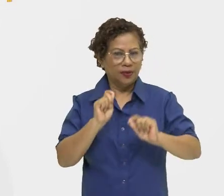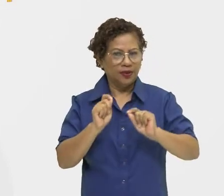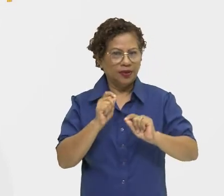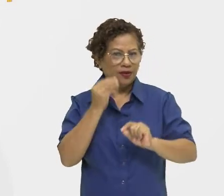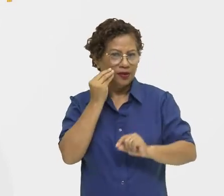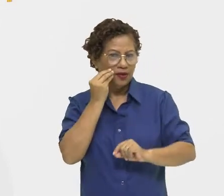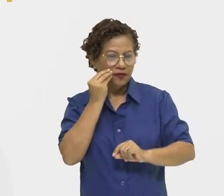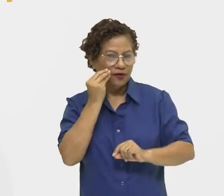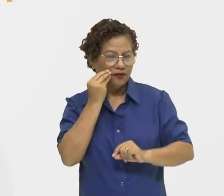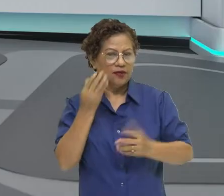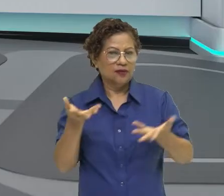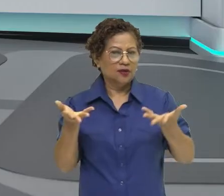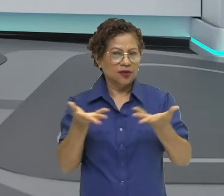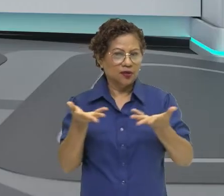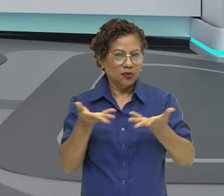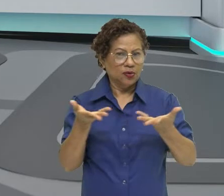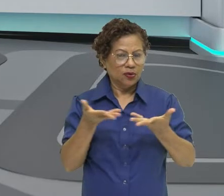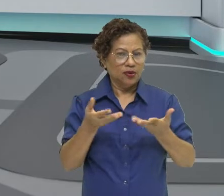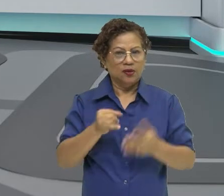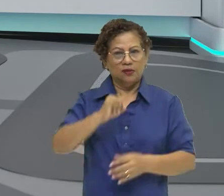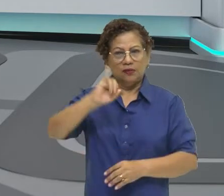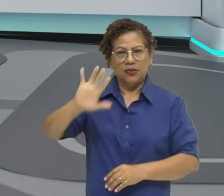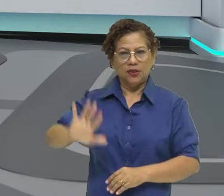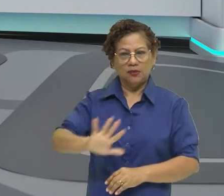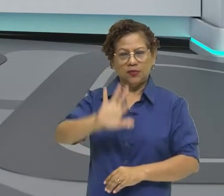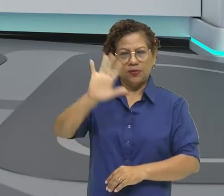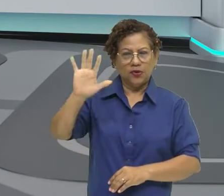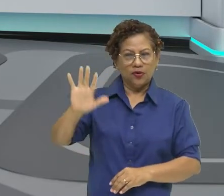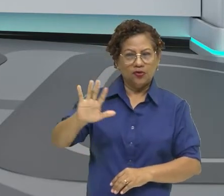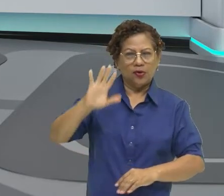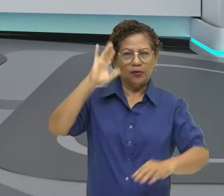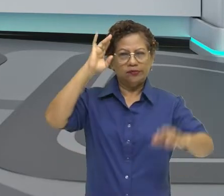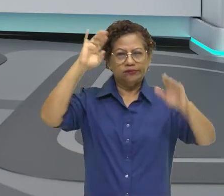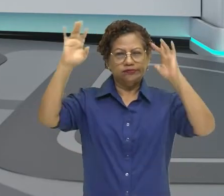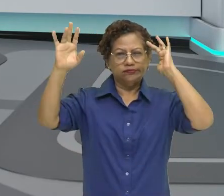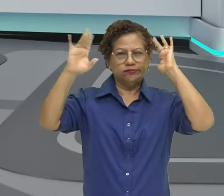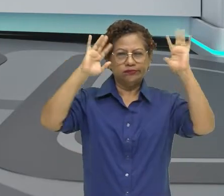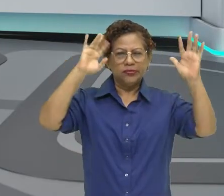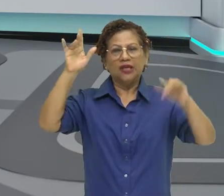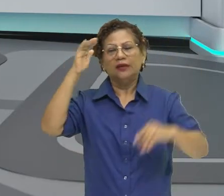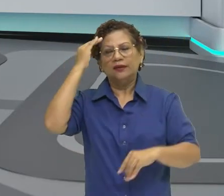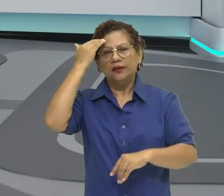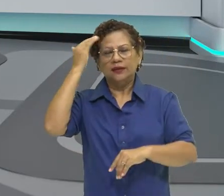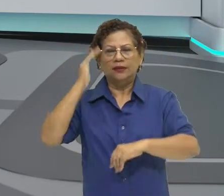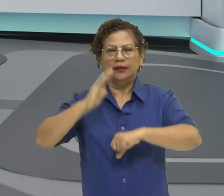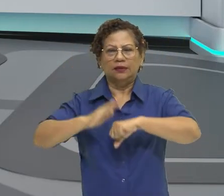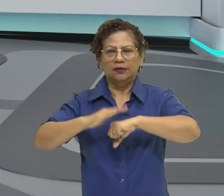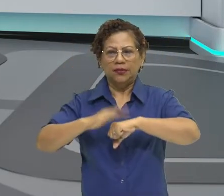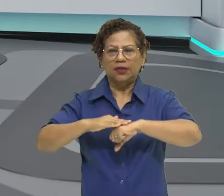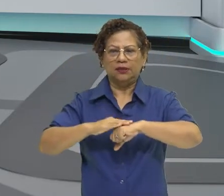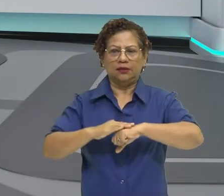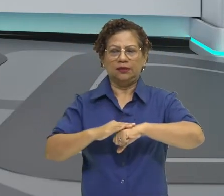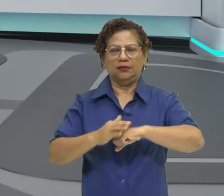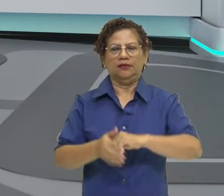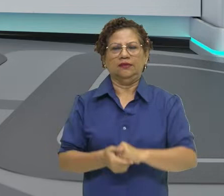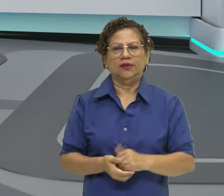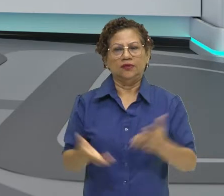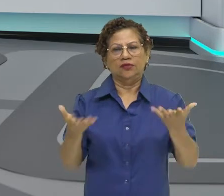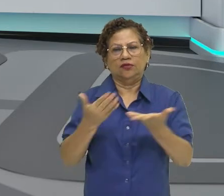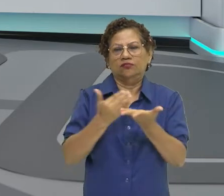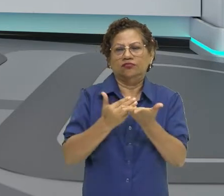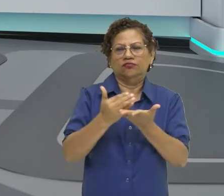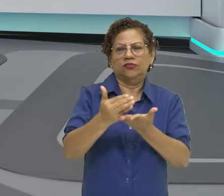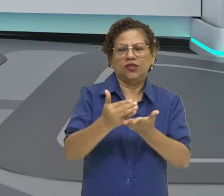sala, né, uma imagem para ajudar a gente a entender o que seria a lei da frontalidade. Vamos começar